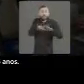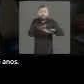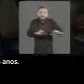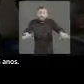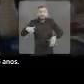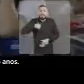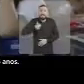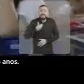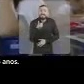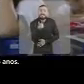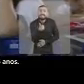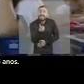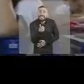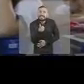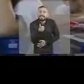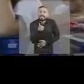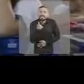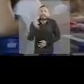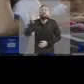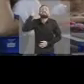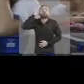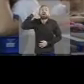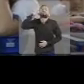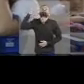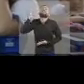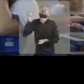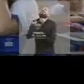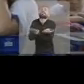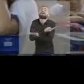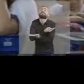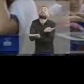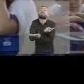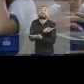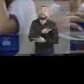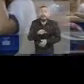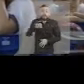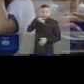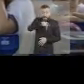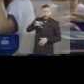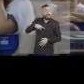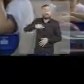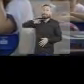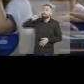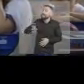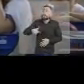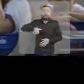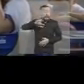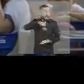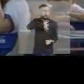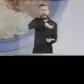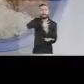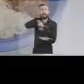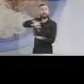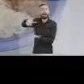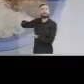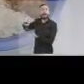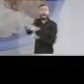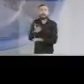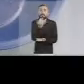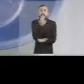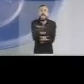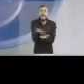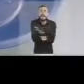crianças A partir de seis anos Imagine o que pode acontecer Milhares de professores Serão demitidos